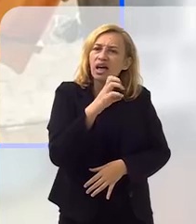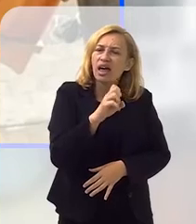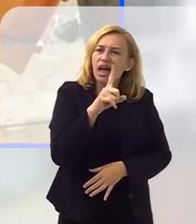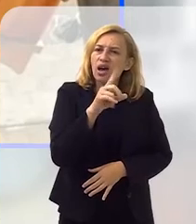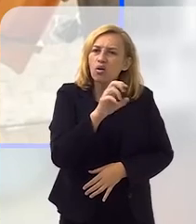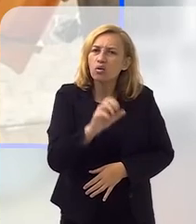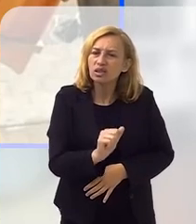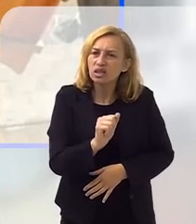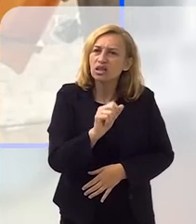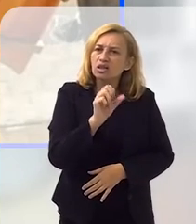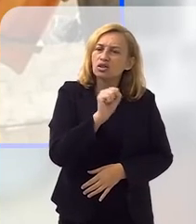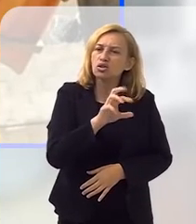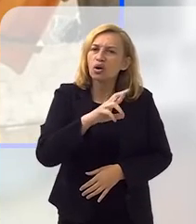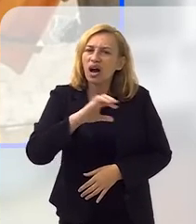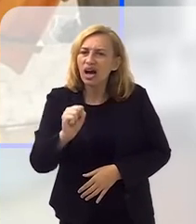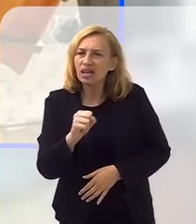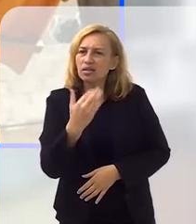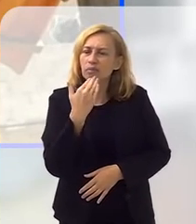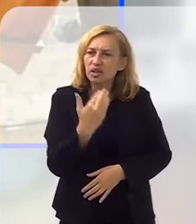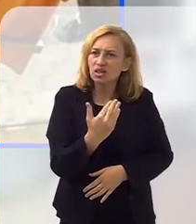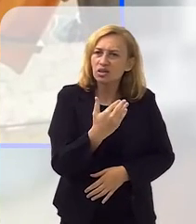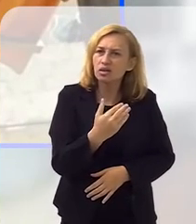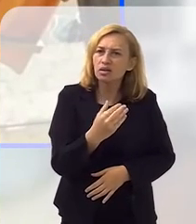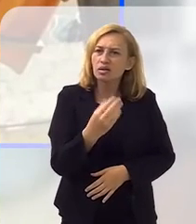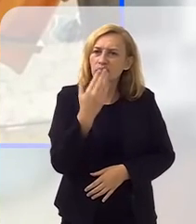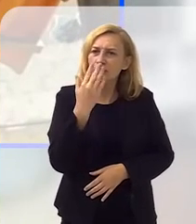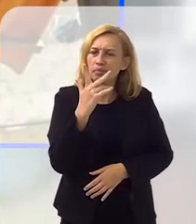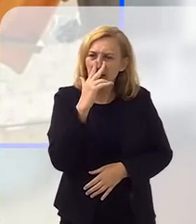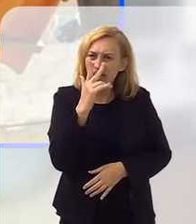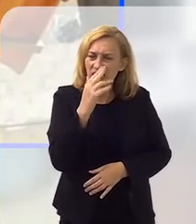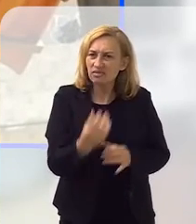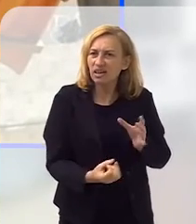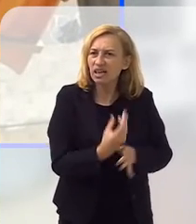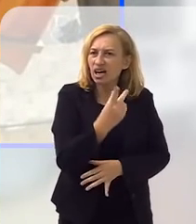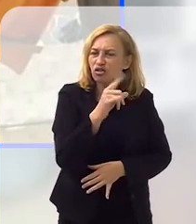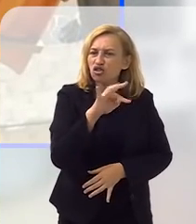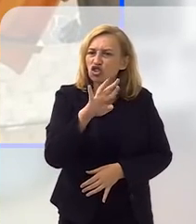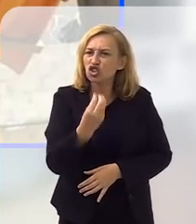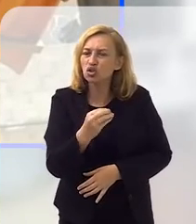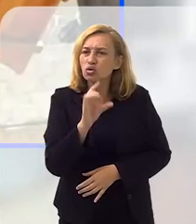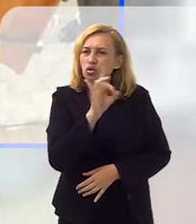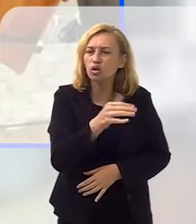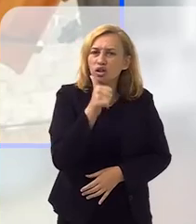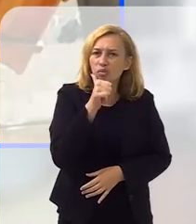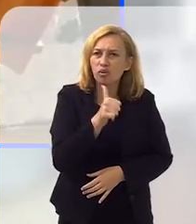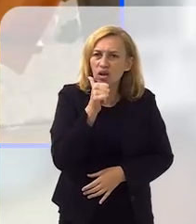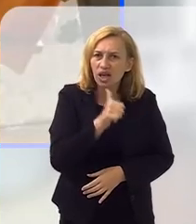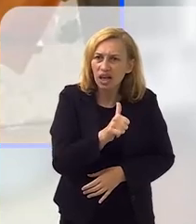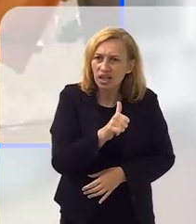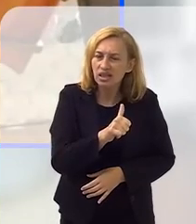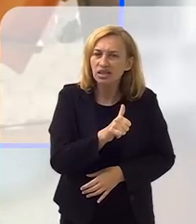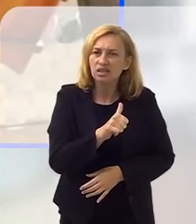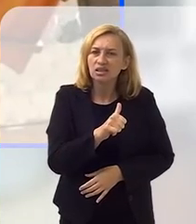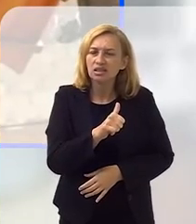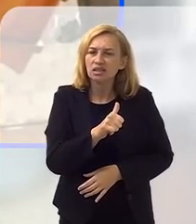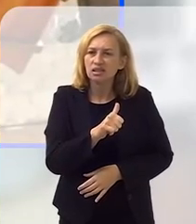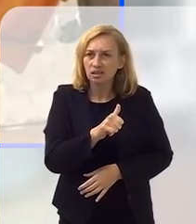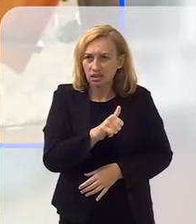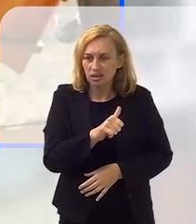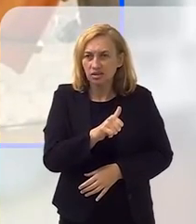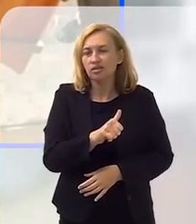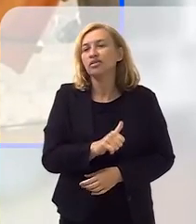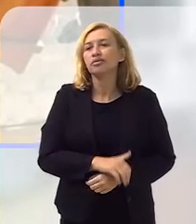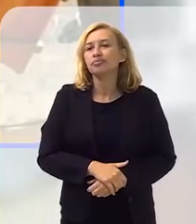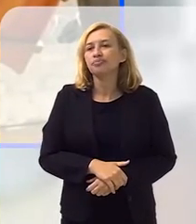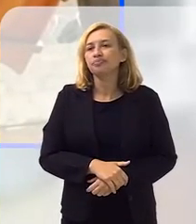para a produção da Elza Soares, né, eles pediram, que ela parece que vai lançar um disco, né, é só de mulheres, né?